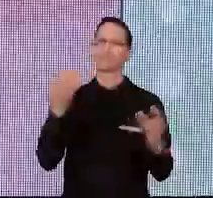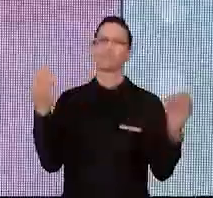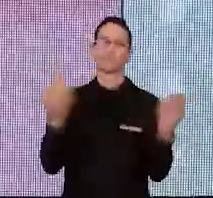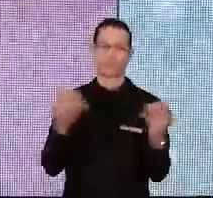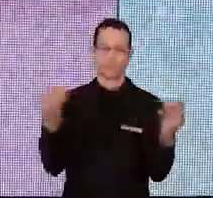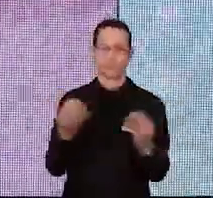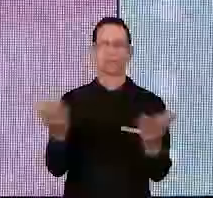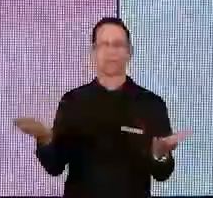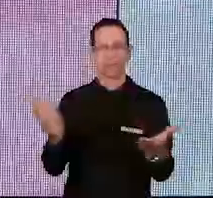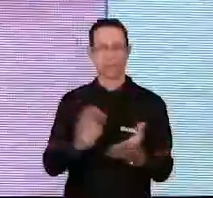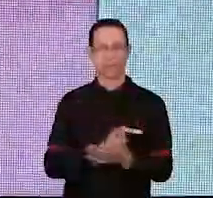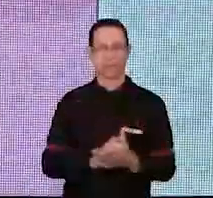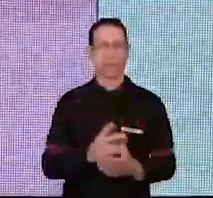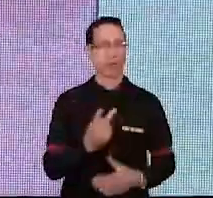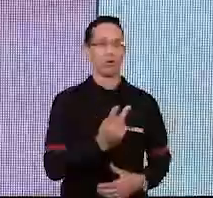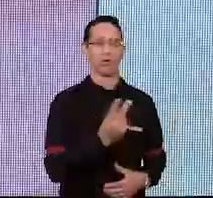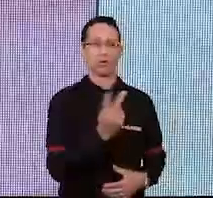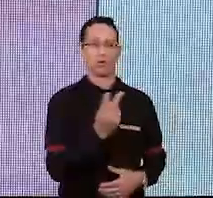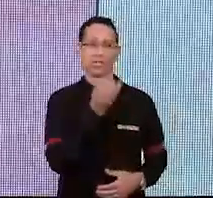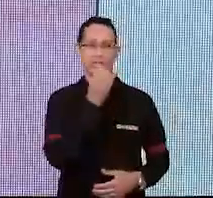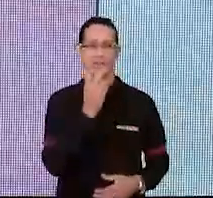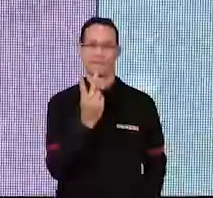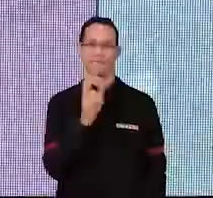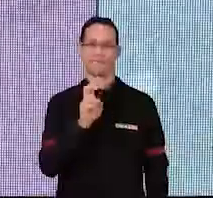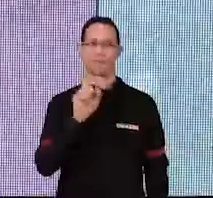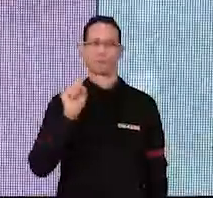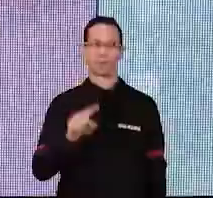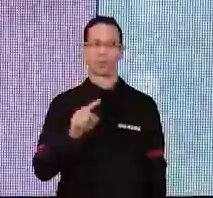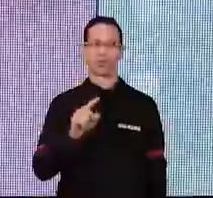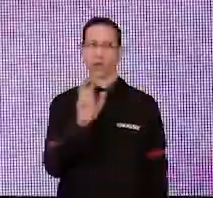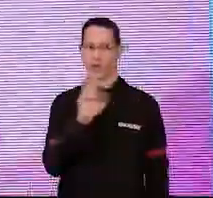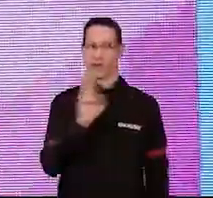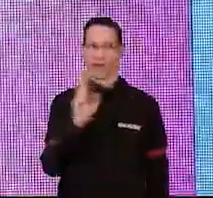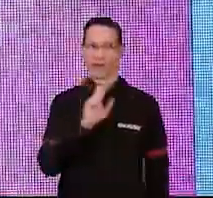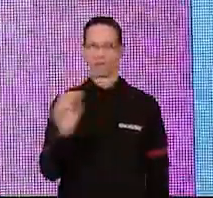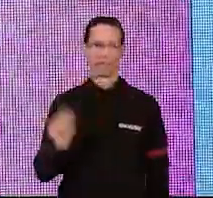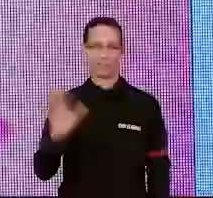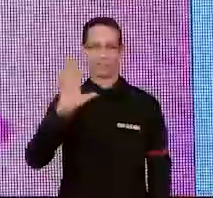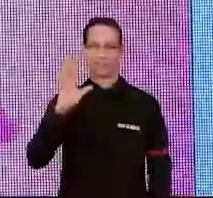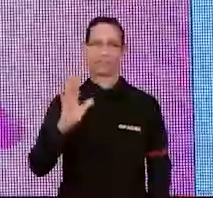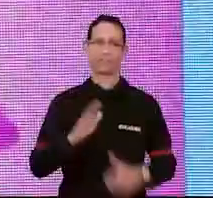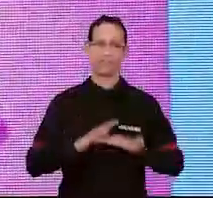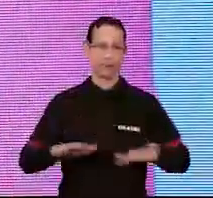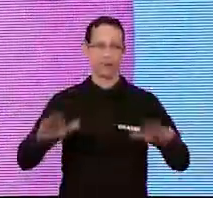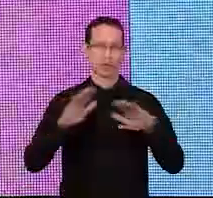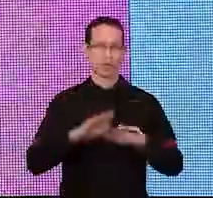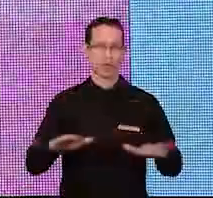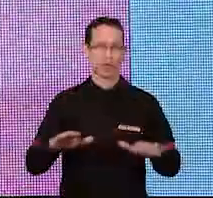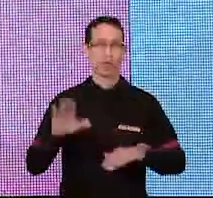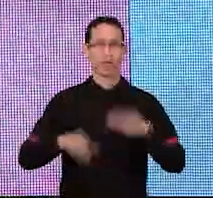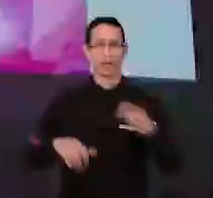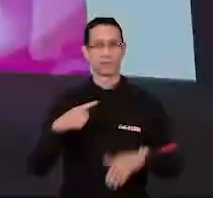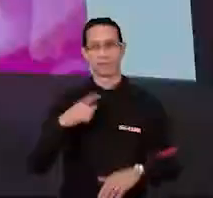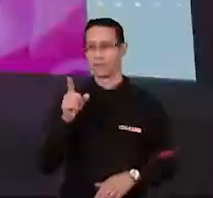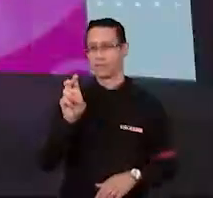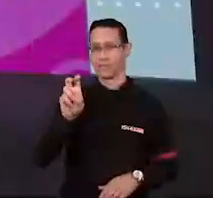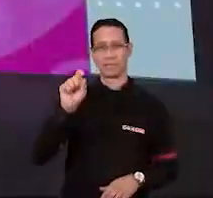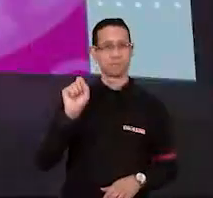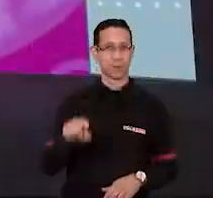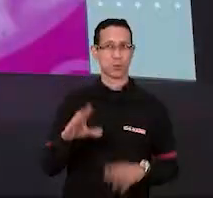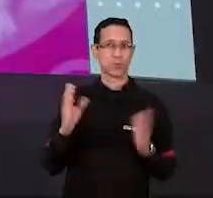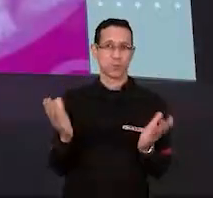Se dependesse de mim e da Cris, ia custar uns 25 mil reais para mexer na orelha do cachorro. Um negócio bem tranquilo. Mas às vezes vem cachorro de 15 mil, para